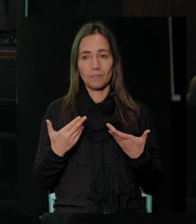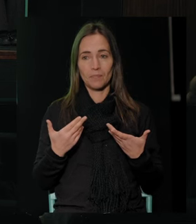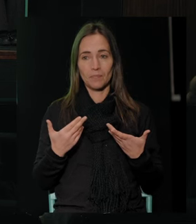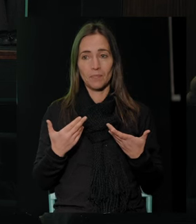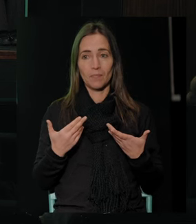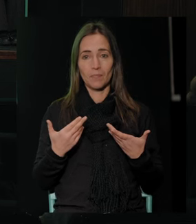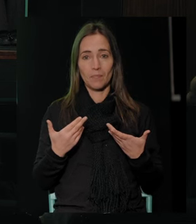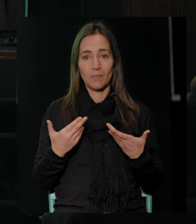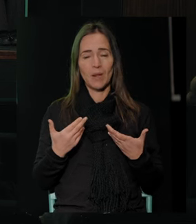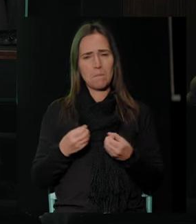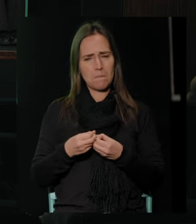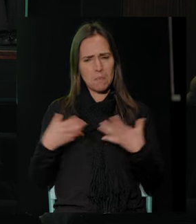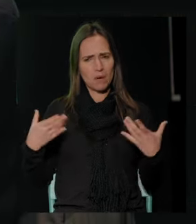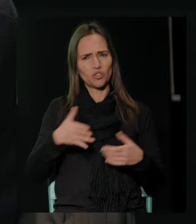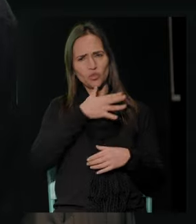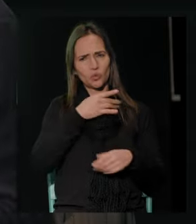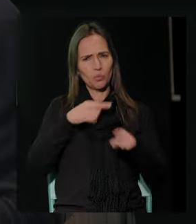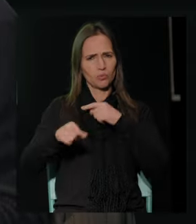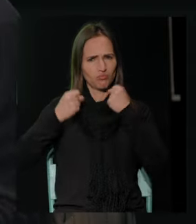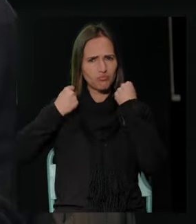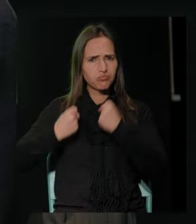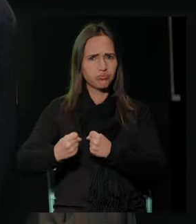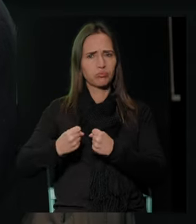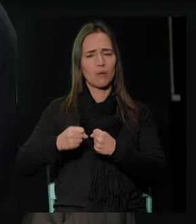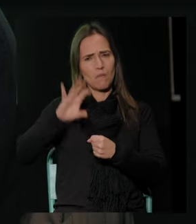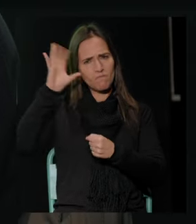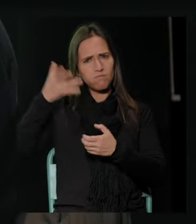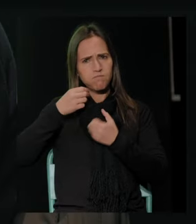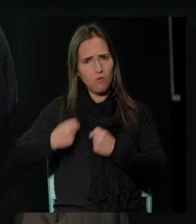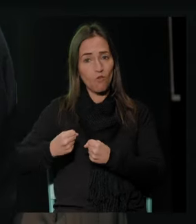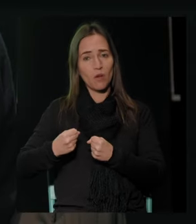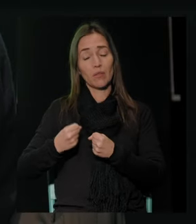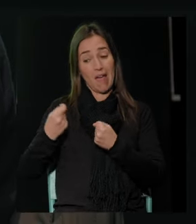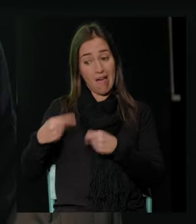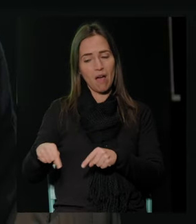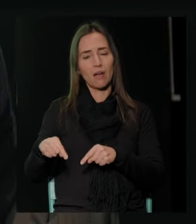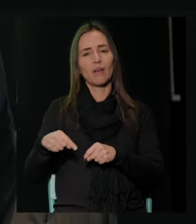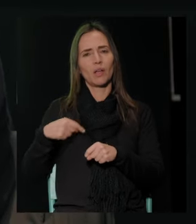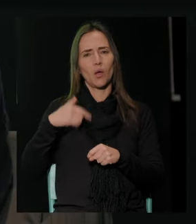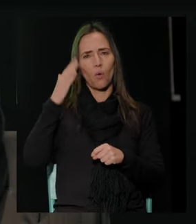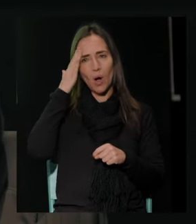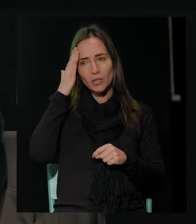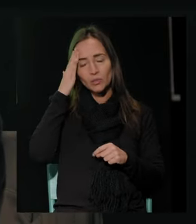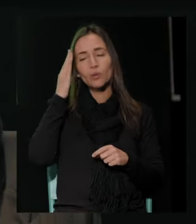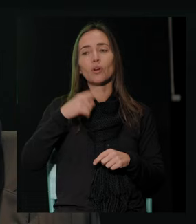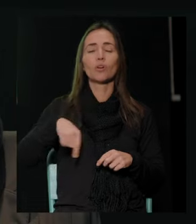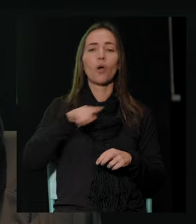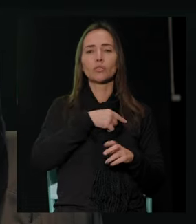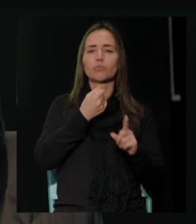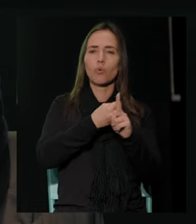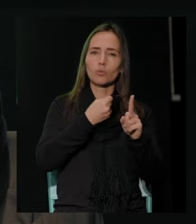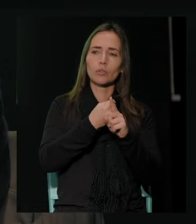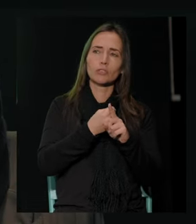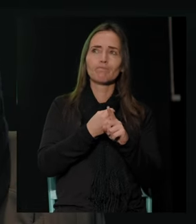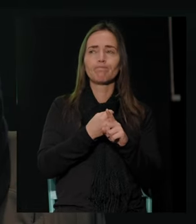uma crescente brutalização do discurso político e da radicalização, acho que de alguma forma, apesar das nossas causas serem causas